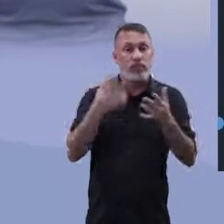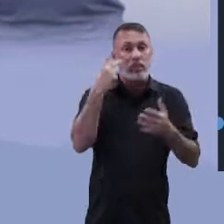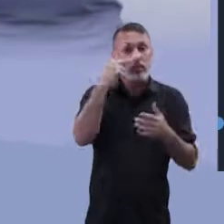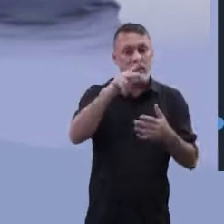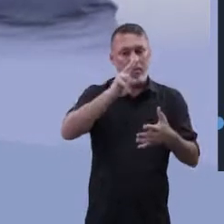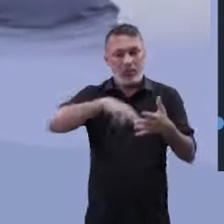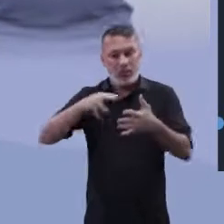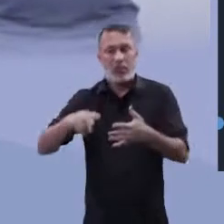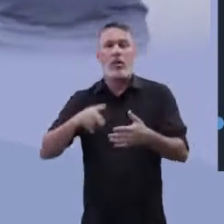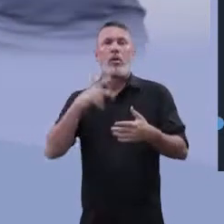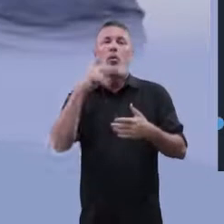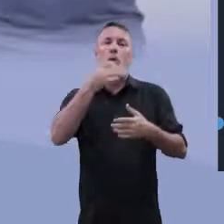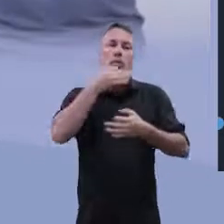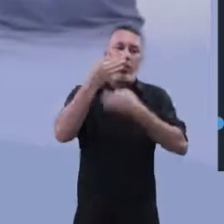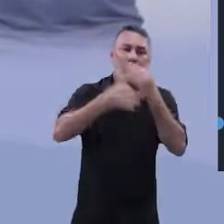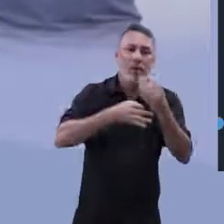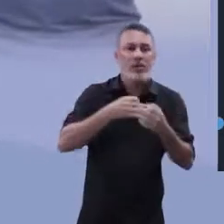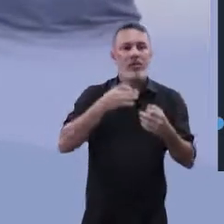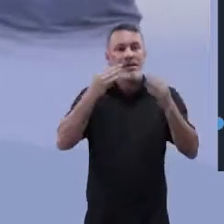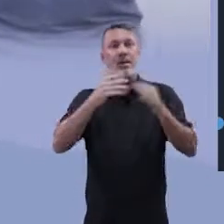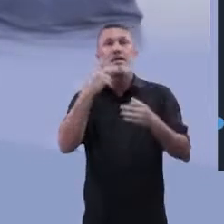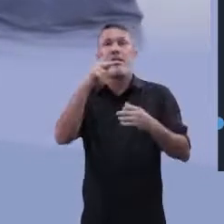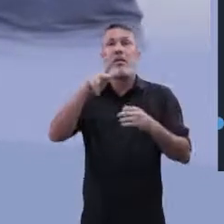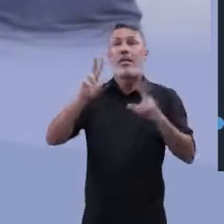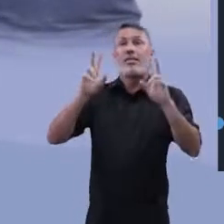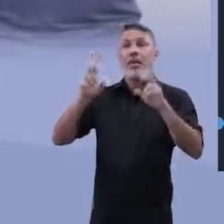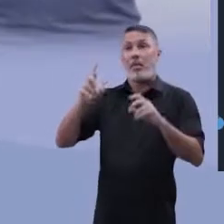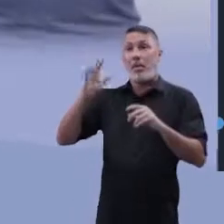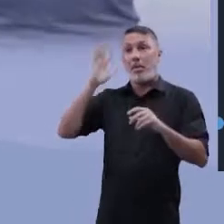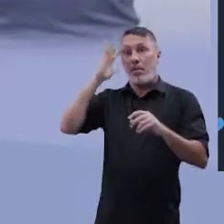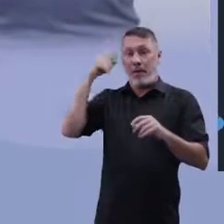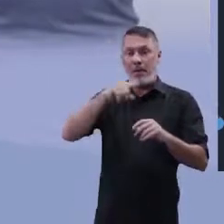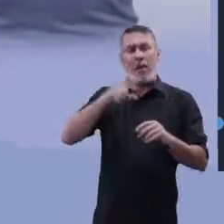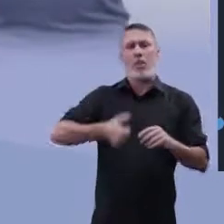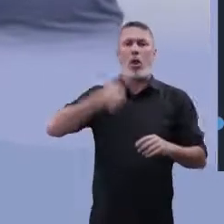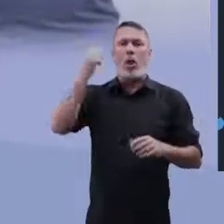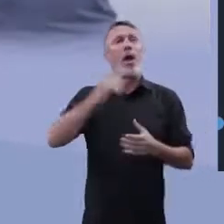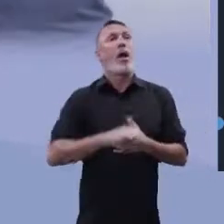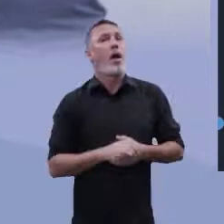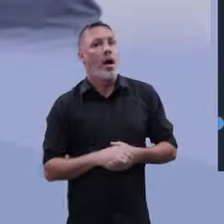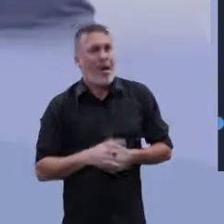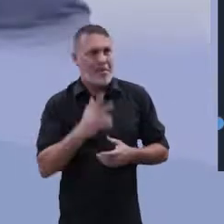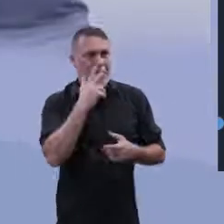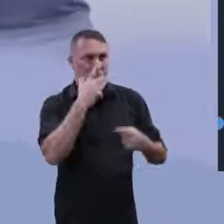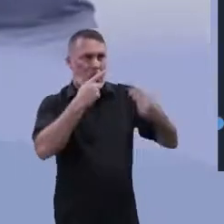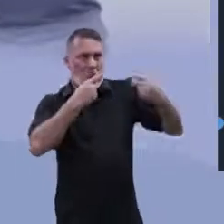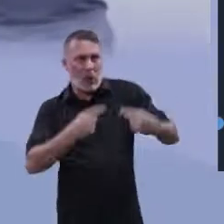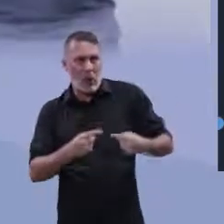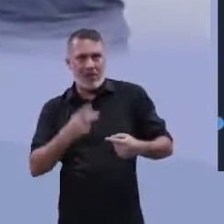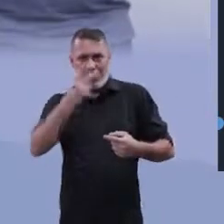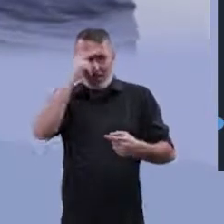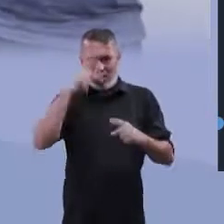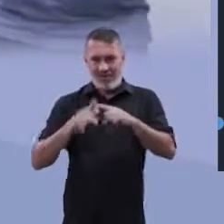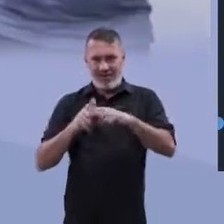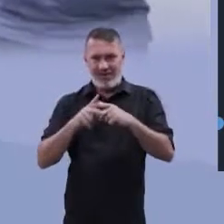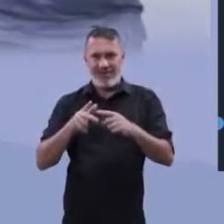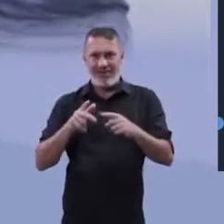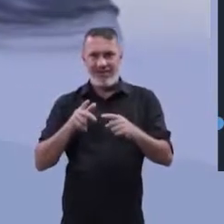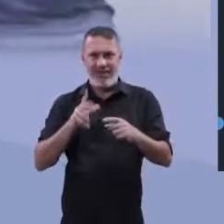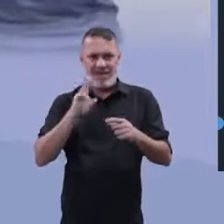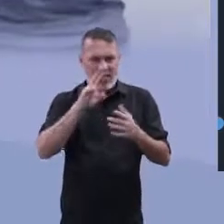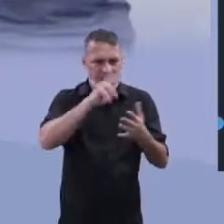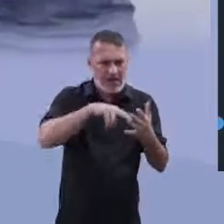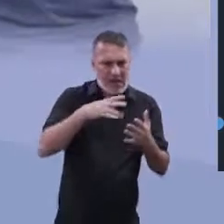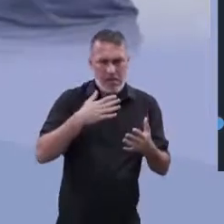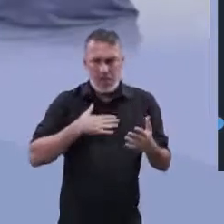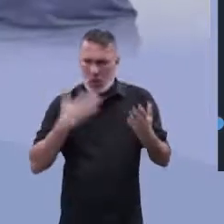e mostrar que aquilo que você pensa sobre o tema é o melhor. Então, professor, uma disputa, ele vai olhar o meu